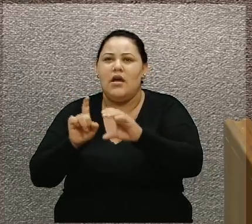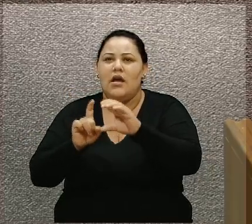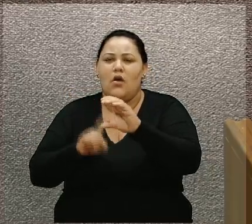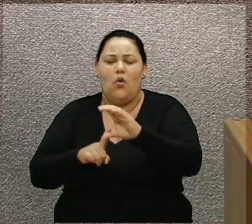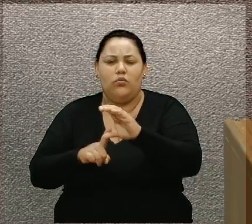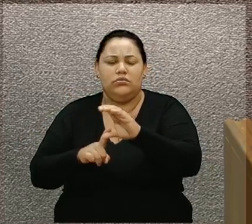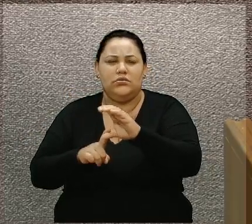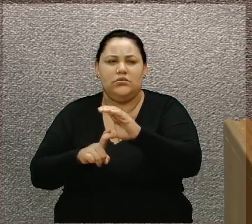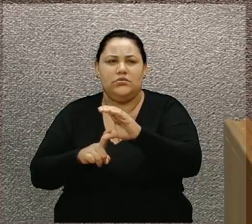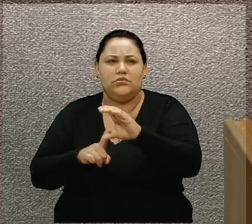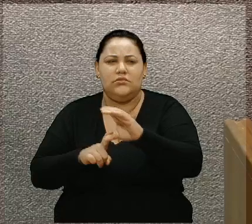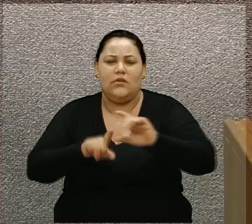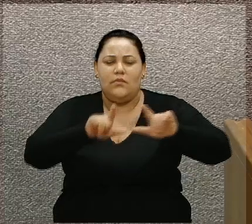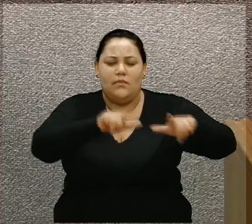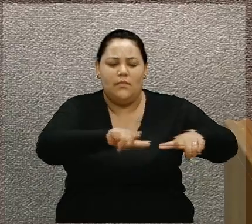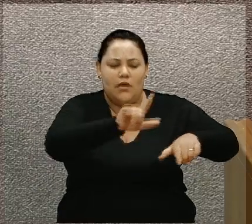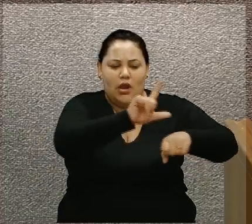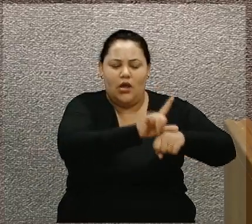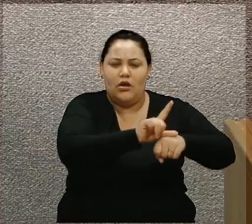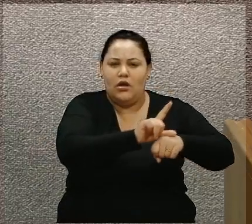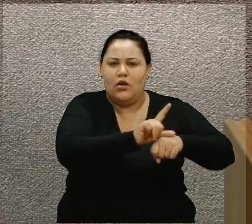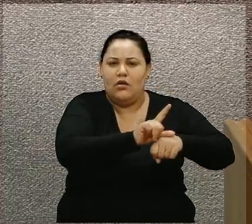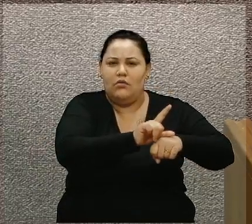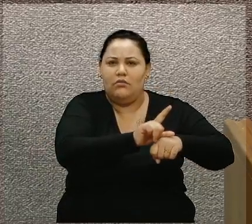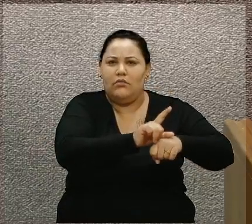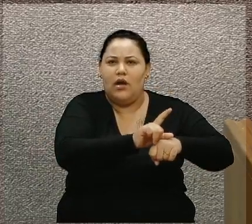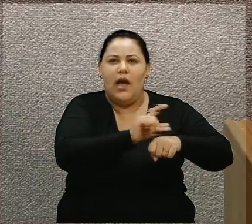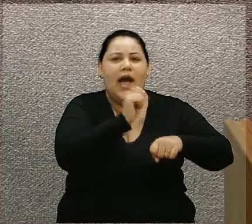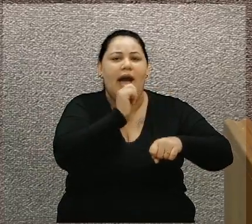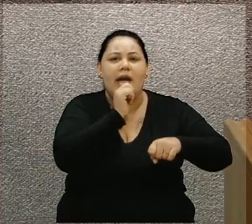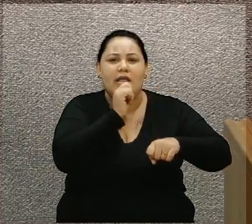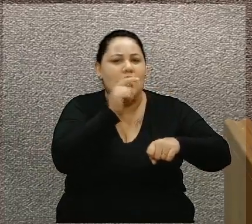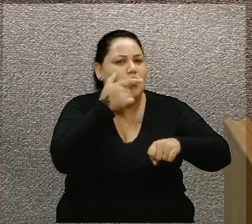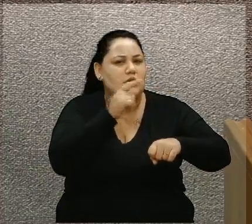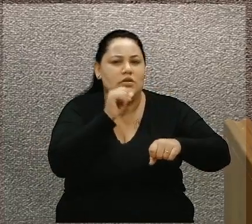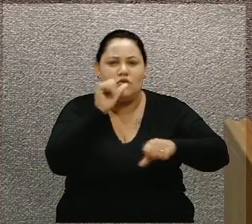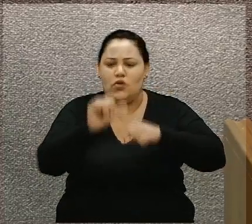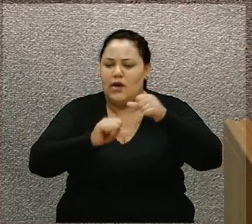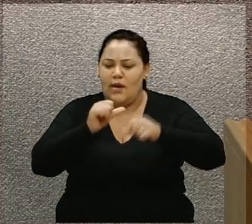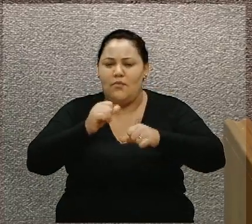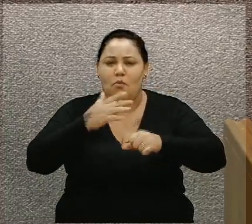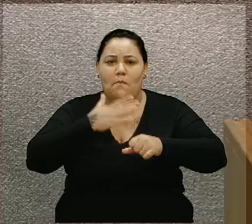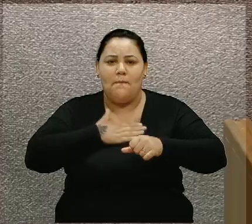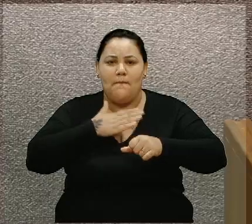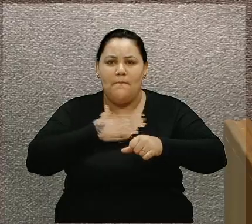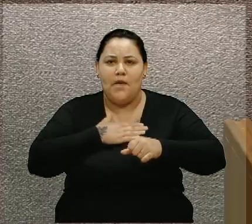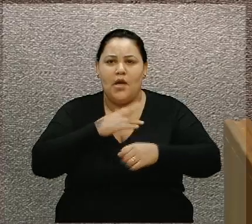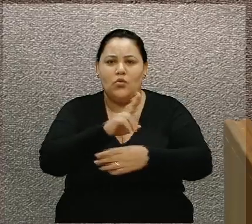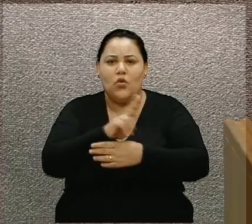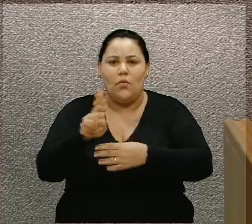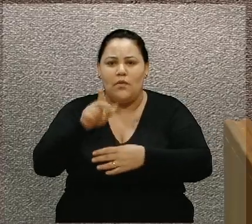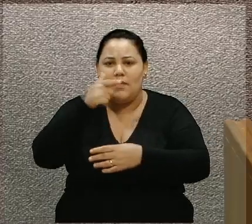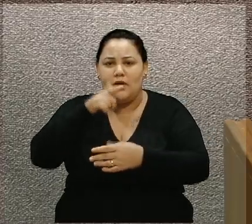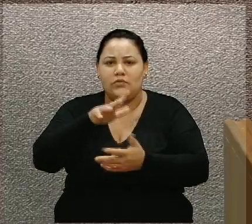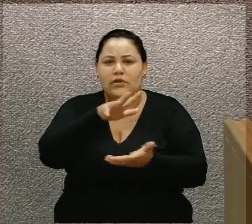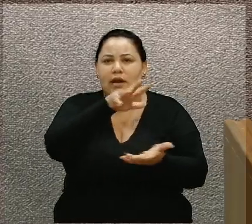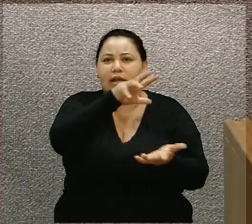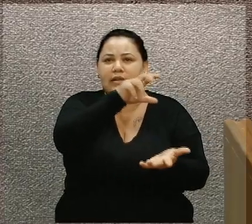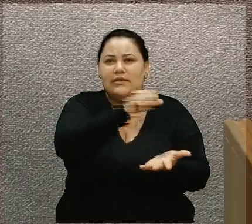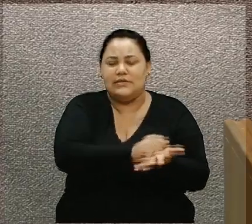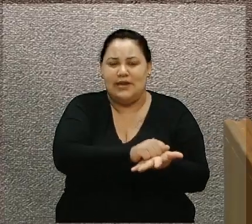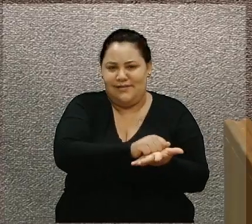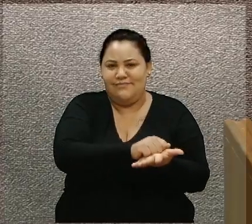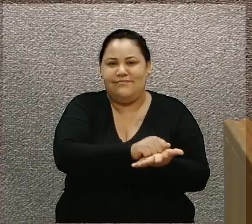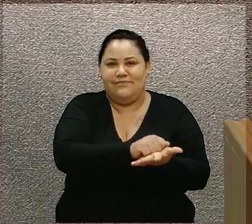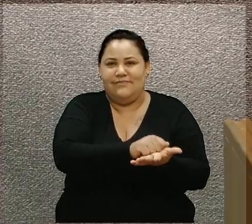concessionária. Eu não consegui ainda transferir para o meu nome esse sistema, para cadastrar e deixá-lo lá em